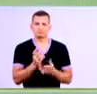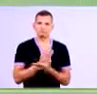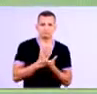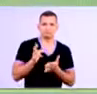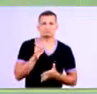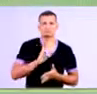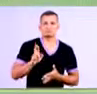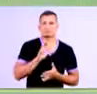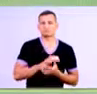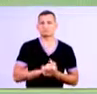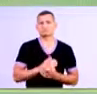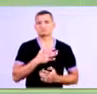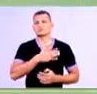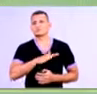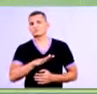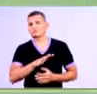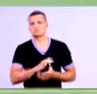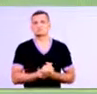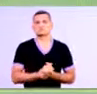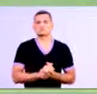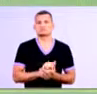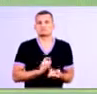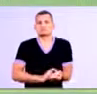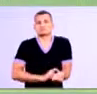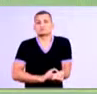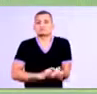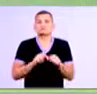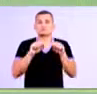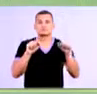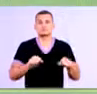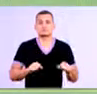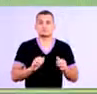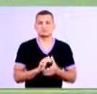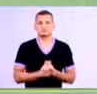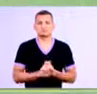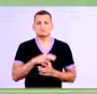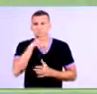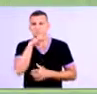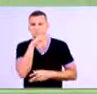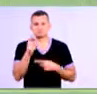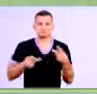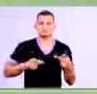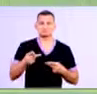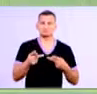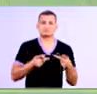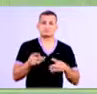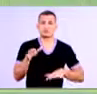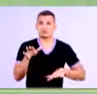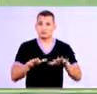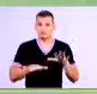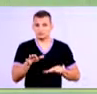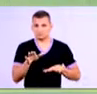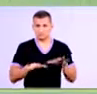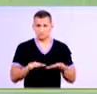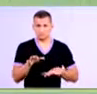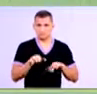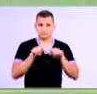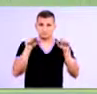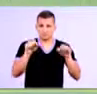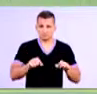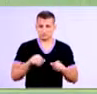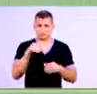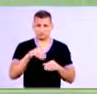frustrados, estressados com sistemas mal projetados. Às vezes o sistema internamente, muitas vezes